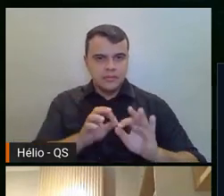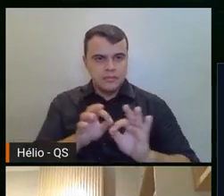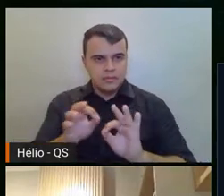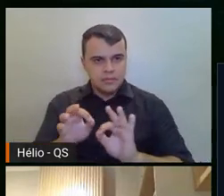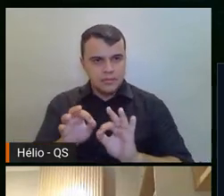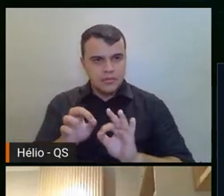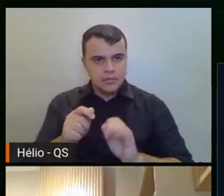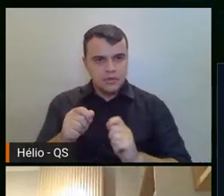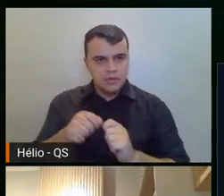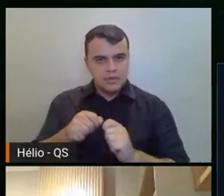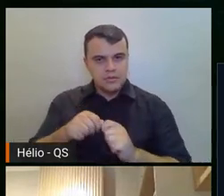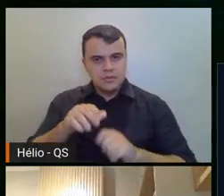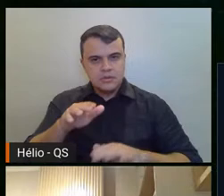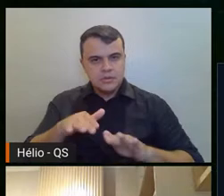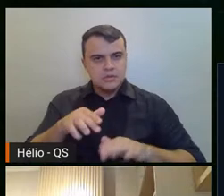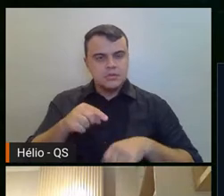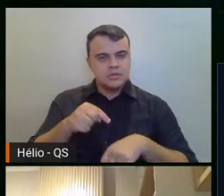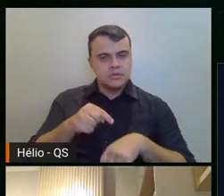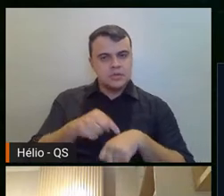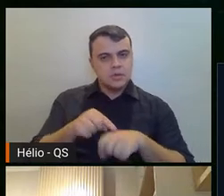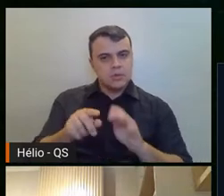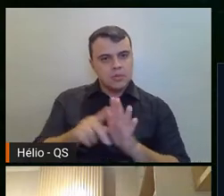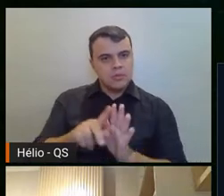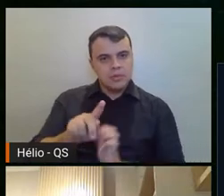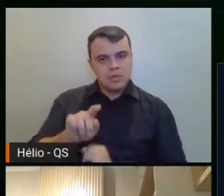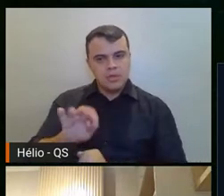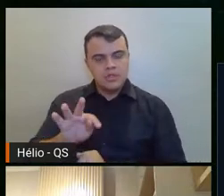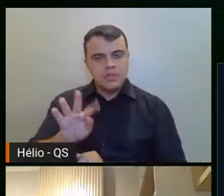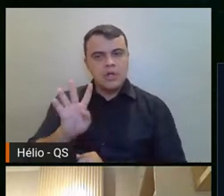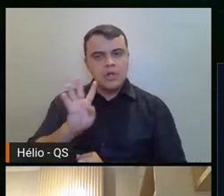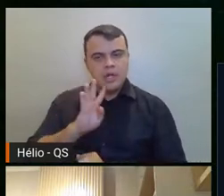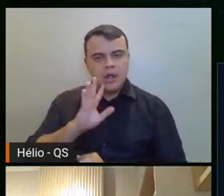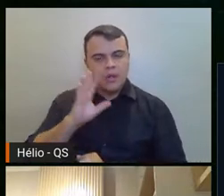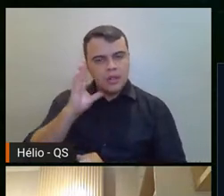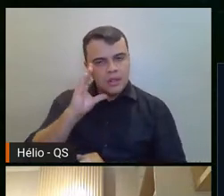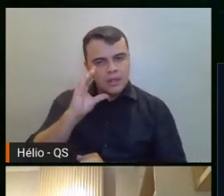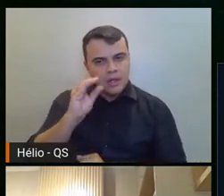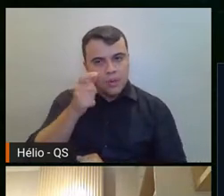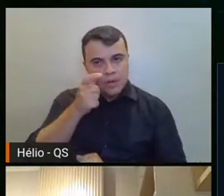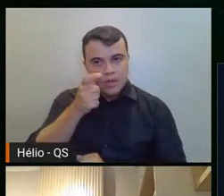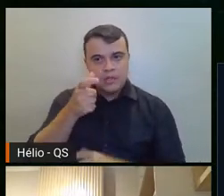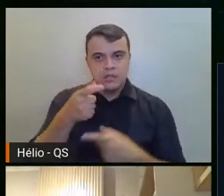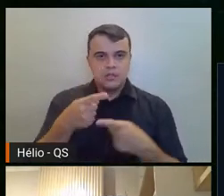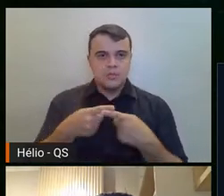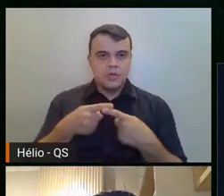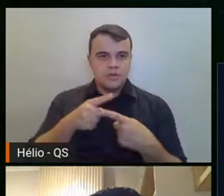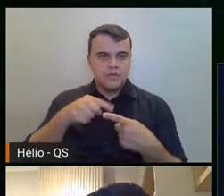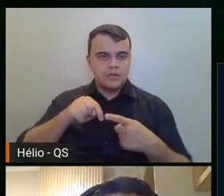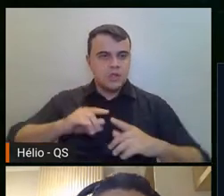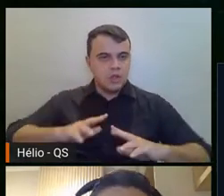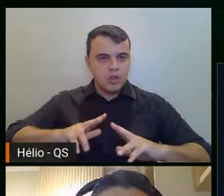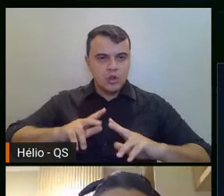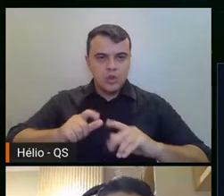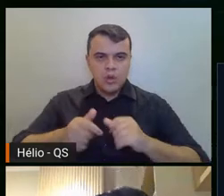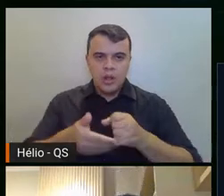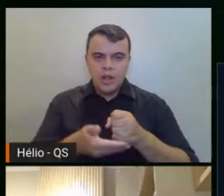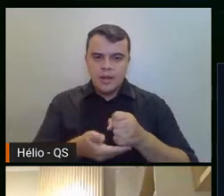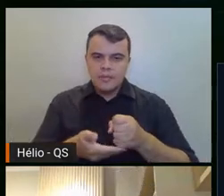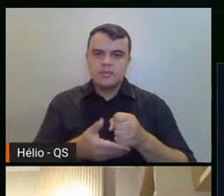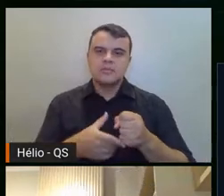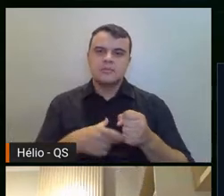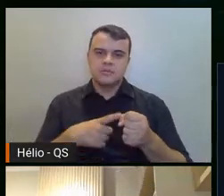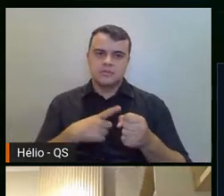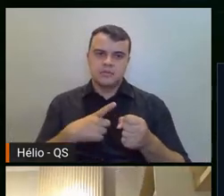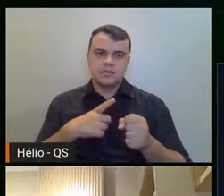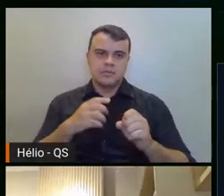de your pente ali que tem no próprio então é bem tranquilo então é O interessante é que realmente vocês vão ter toda a base né nessa formação aí